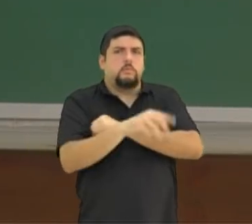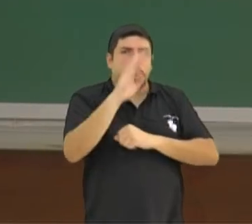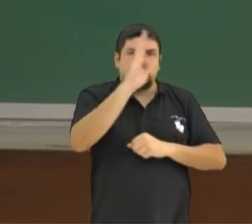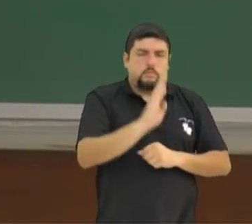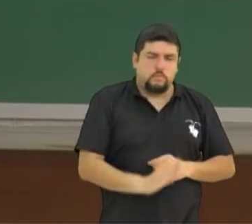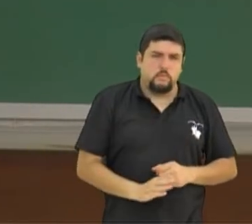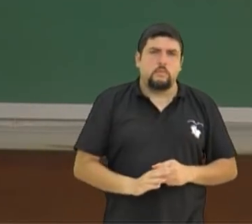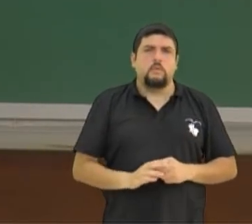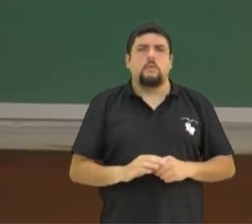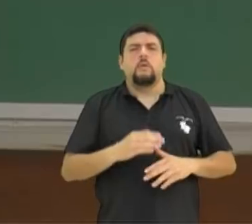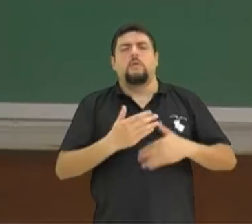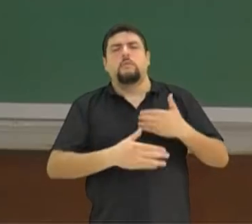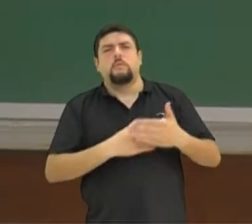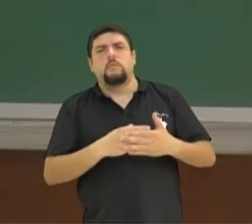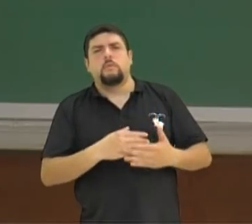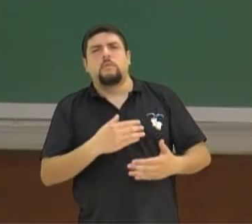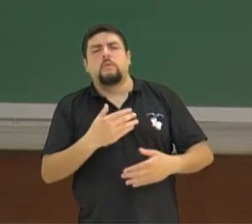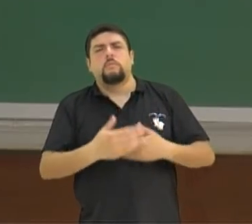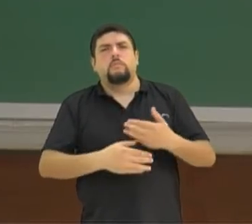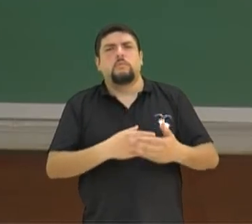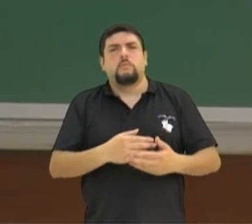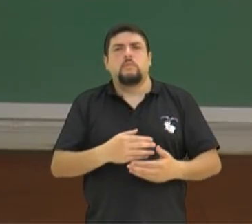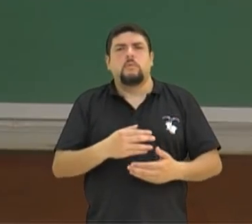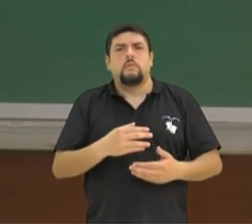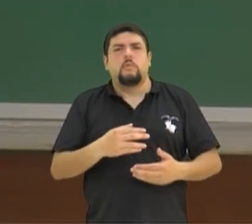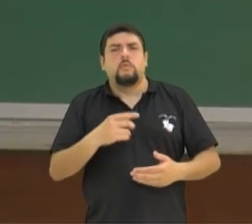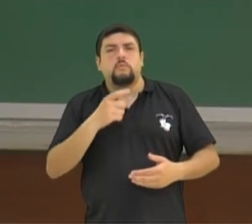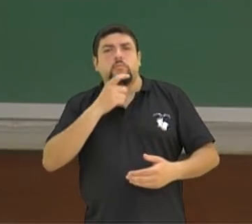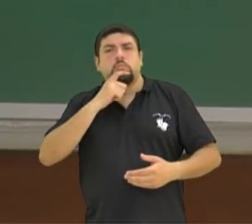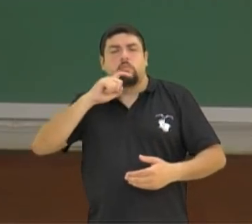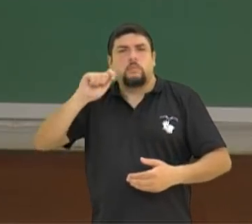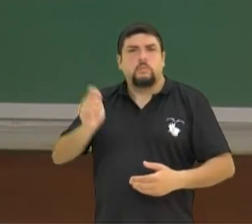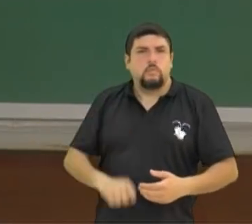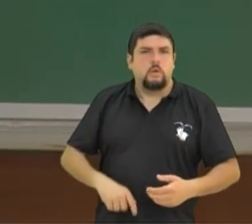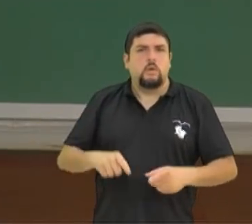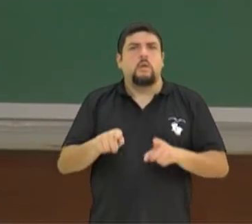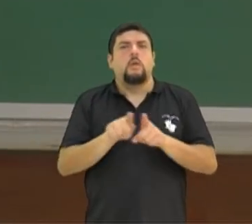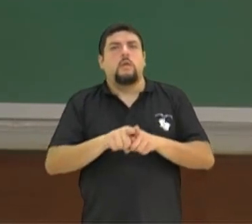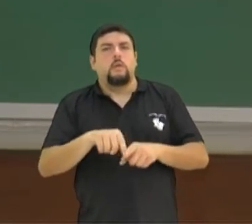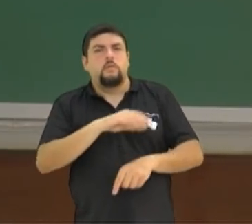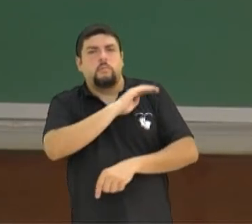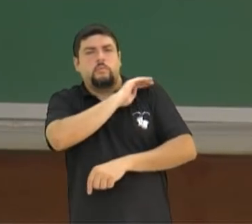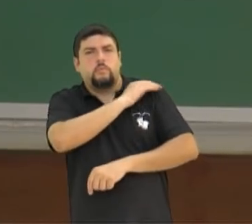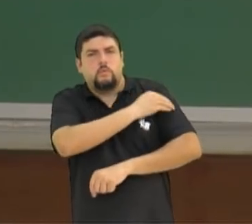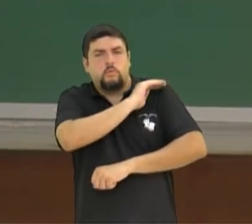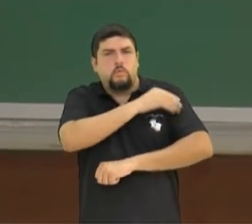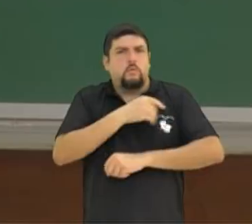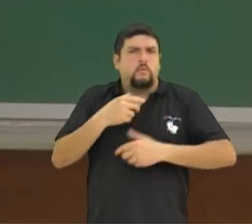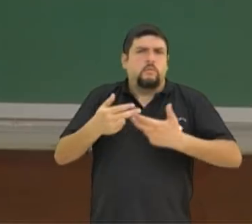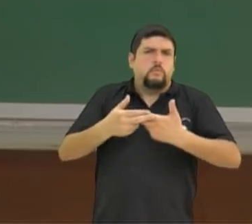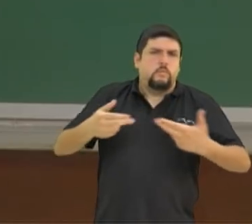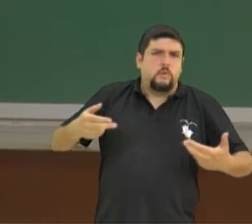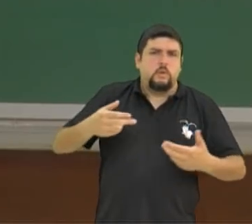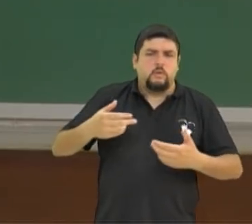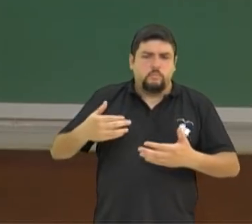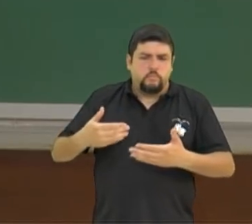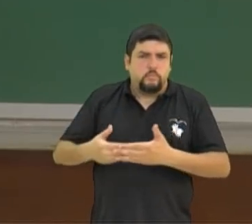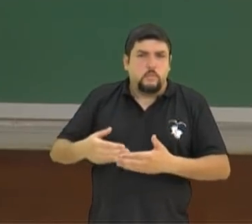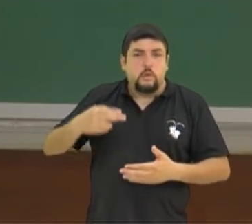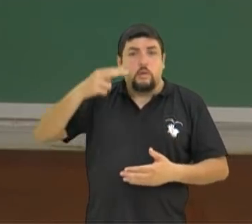e, mais recentemente, os haitianos, os venezuelanos, os bolivianos, enfim. Então, a gente vive aí um